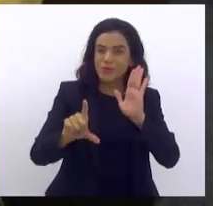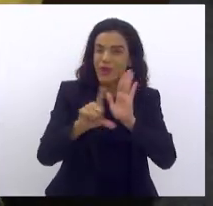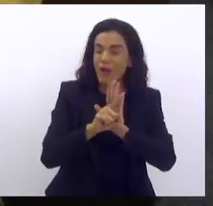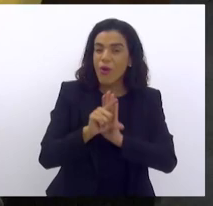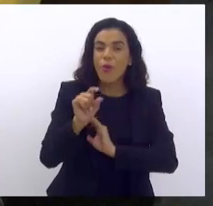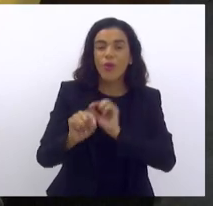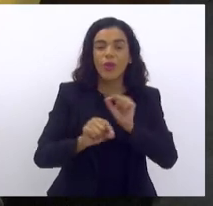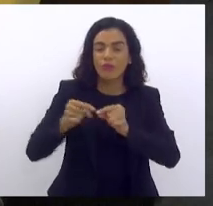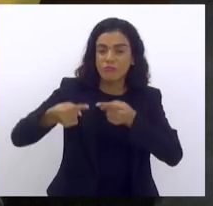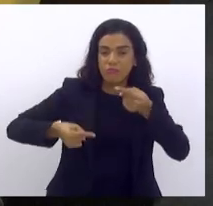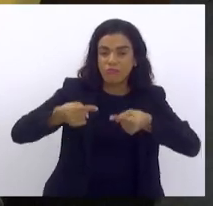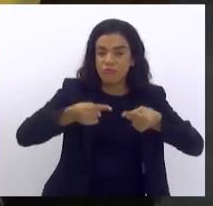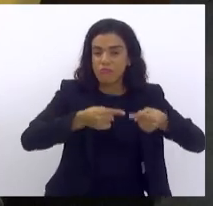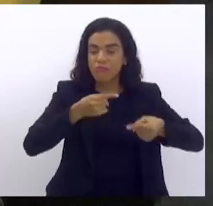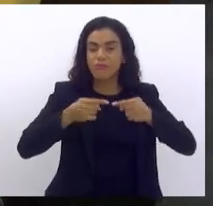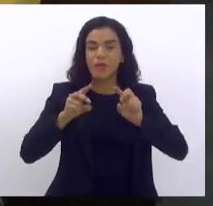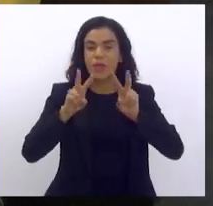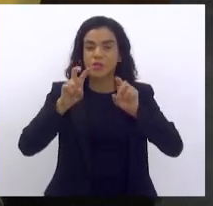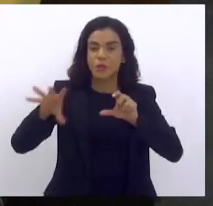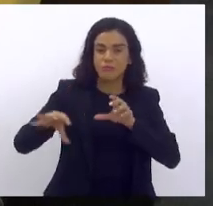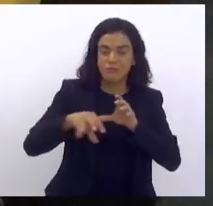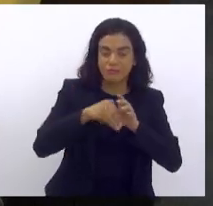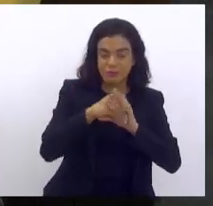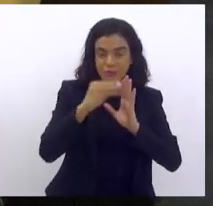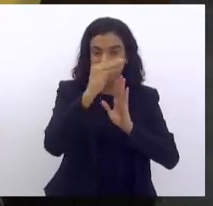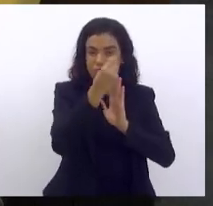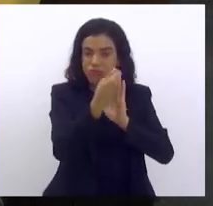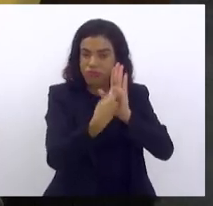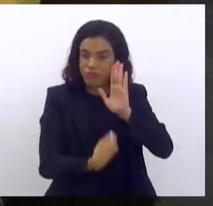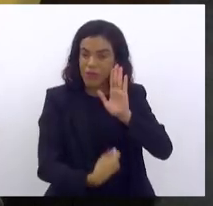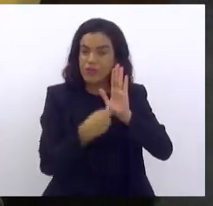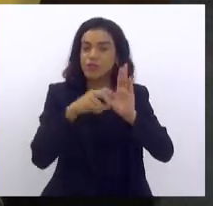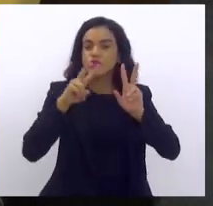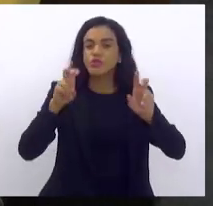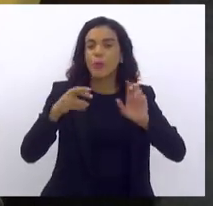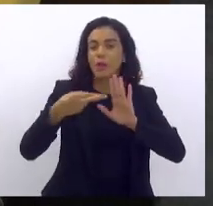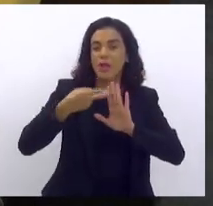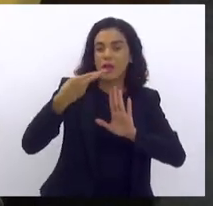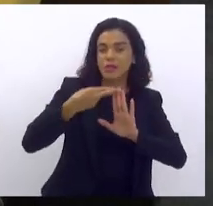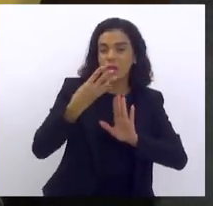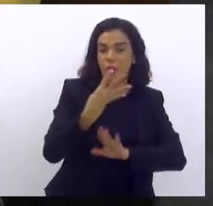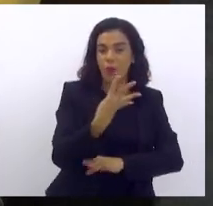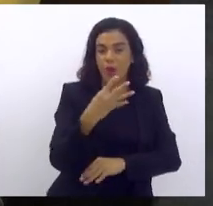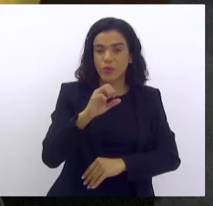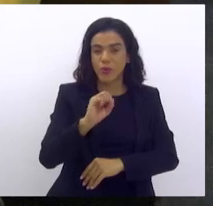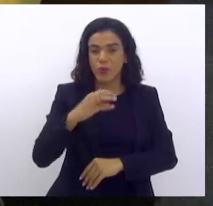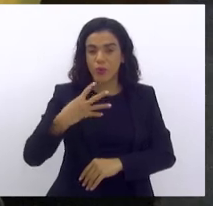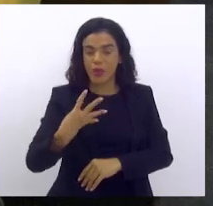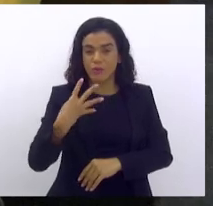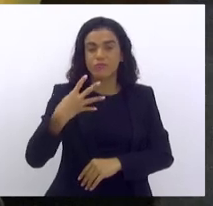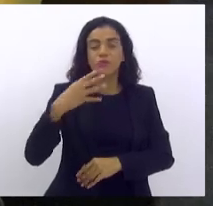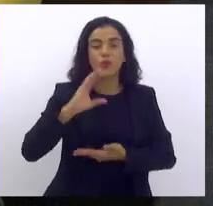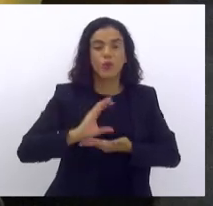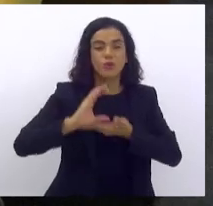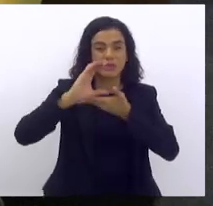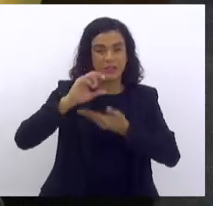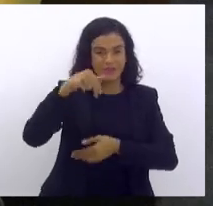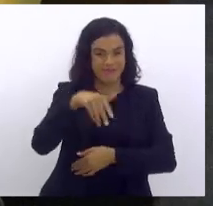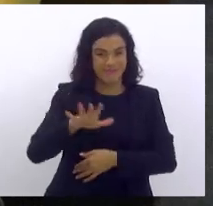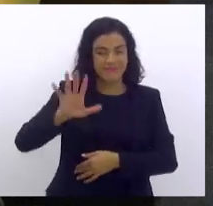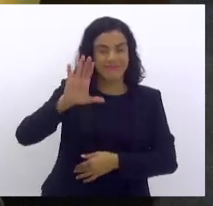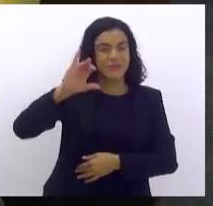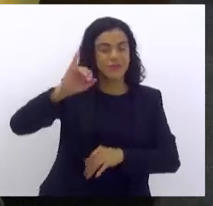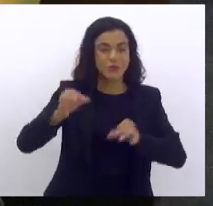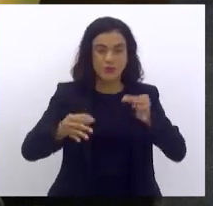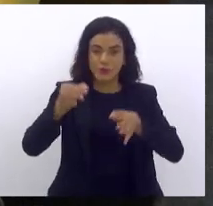foi o debate a ser inserido com relação à resolução 484 do Conselho Nacional de Justiça.